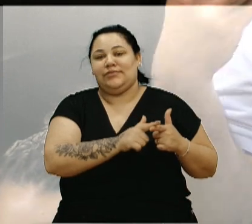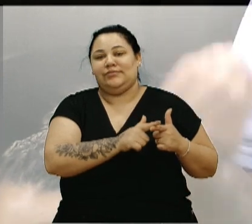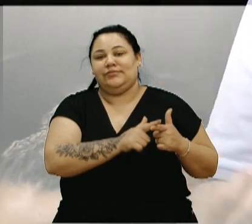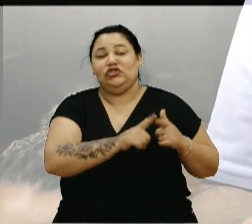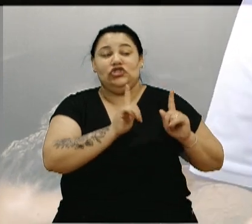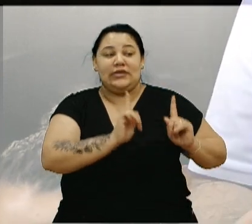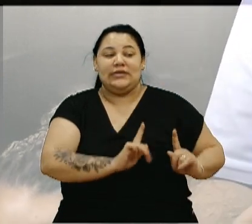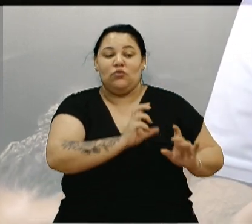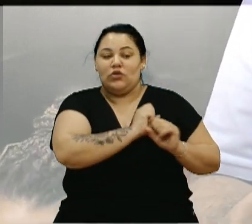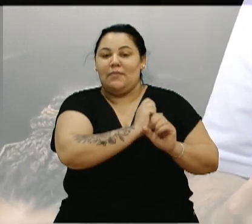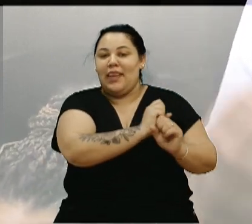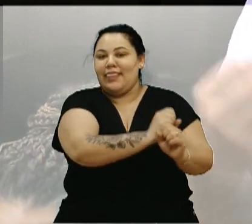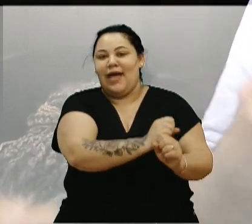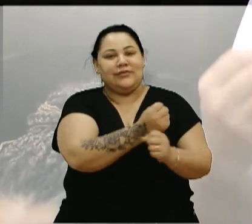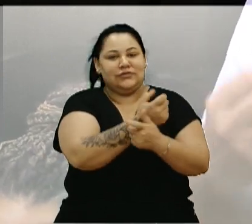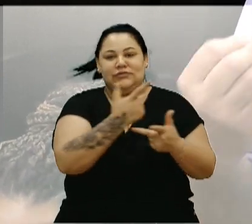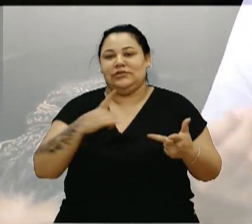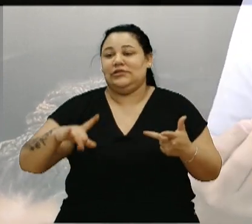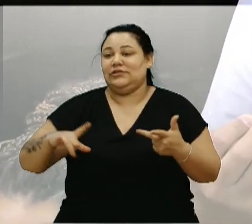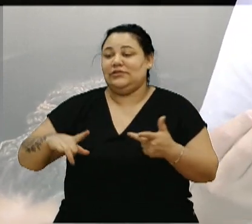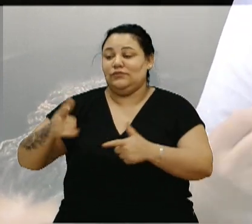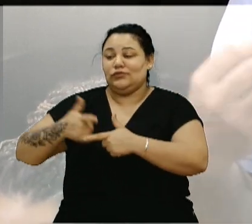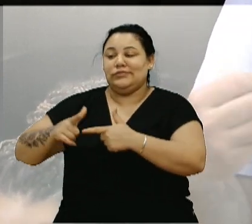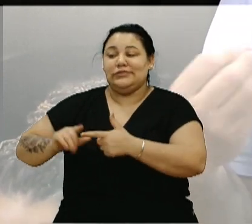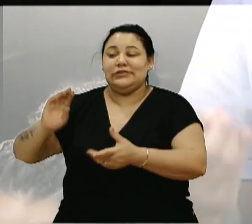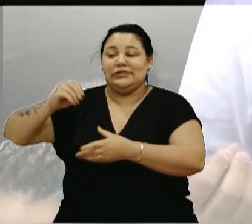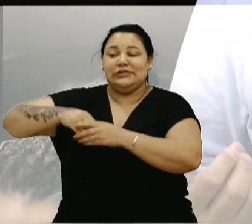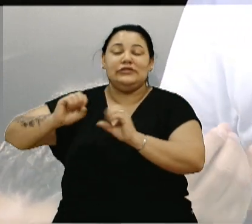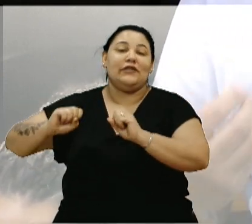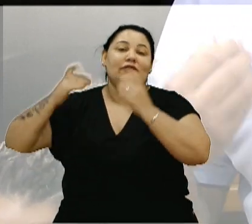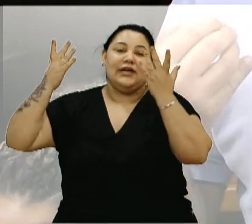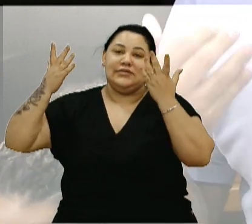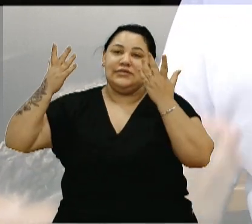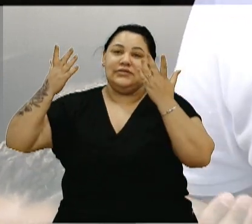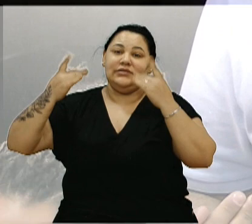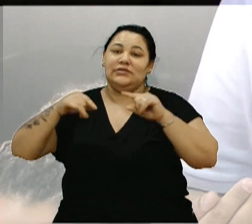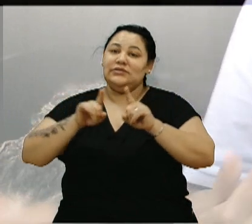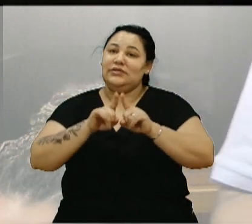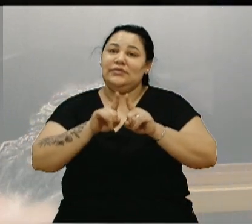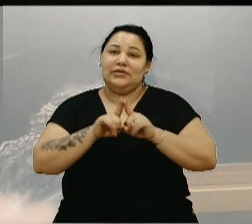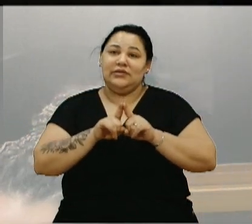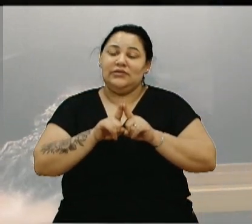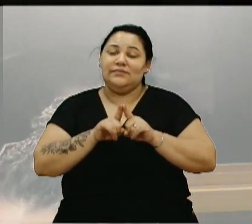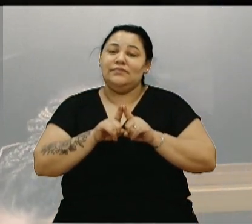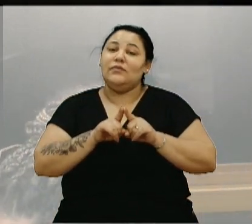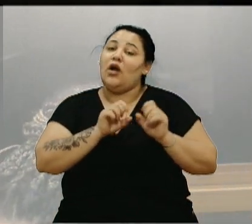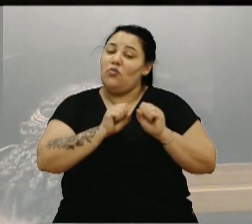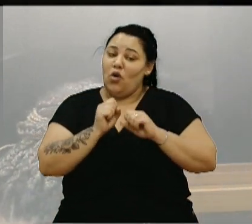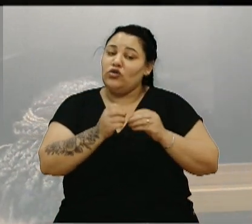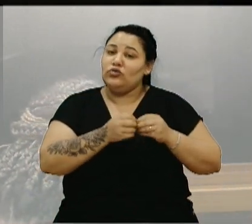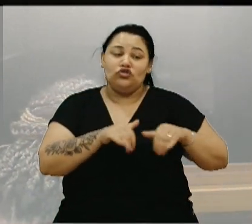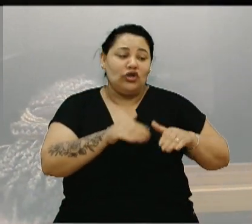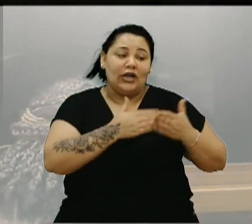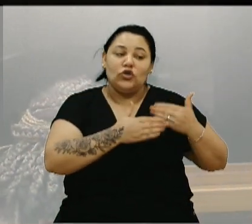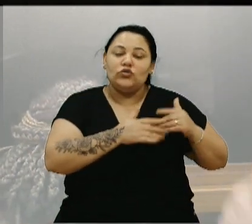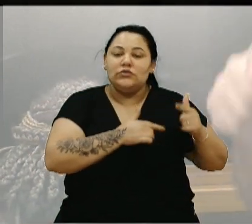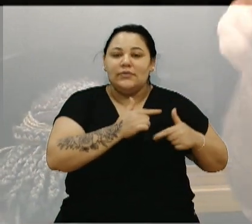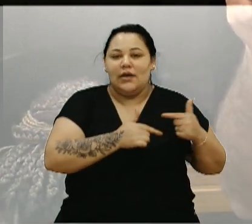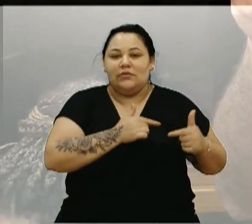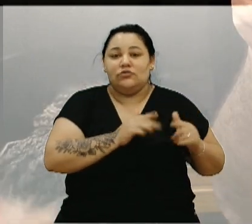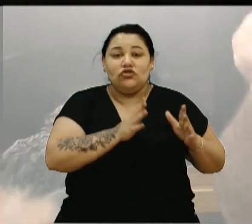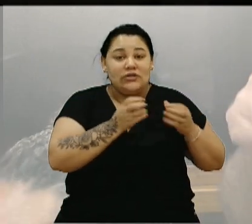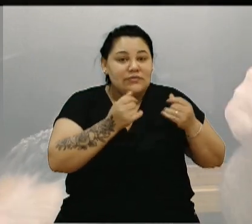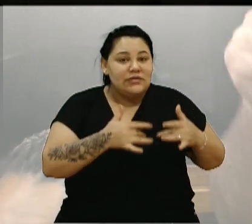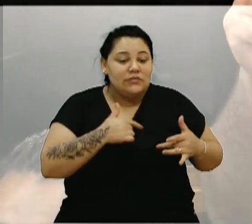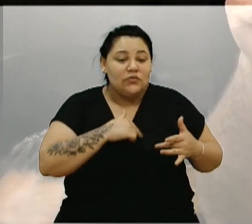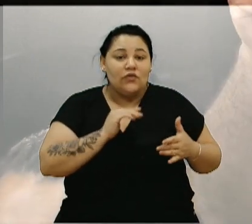festa passou. Isso nós não podemos, sob pena, inclusive, de prevaricar. E é disso que falamos. Então, eu